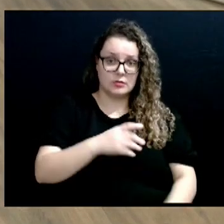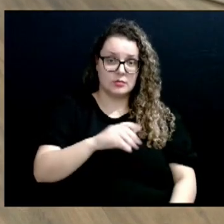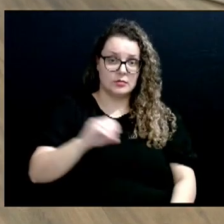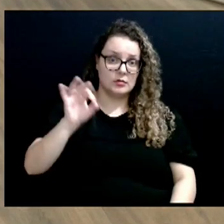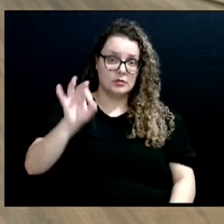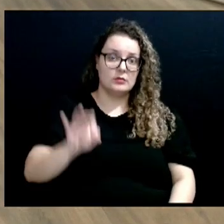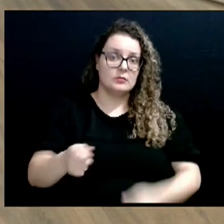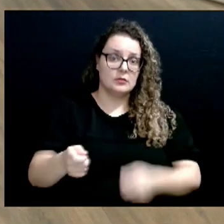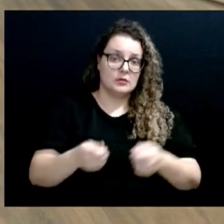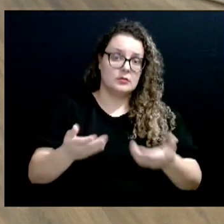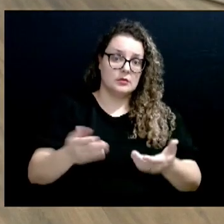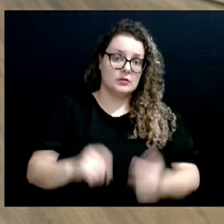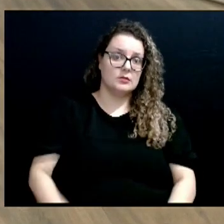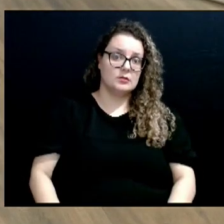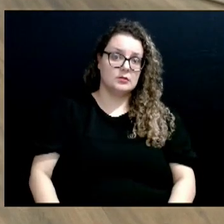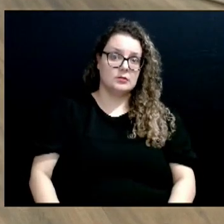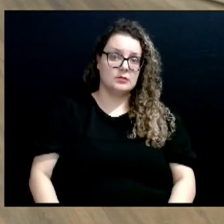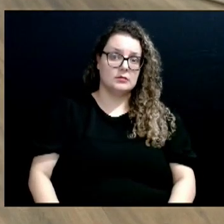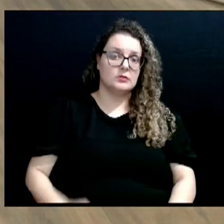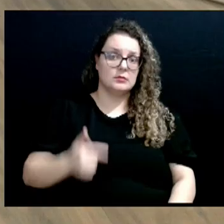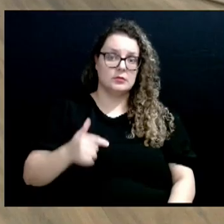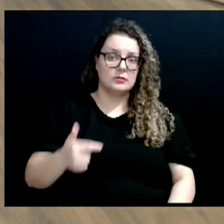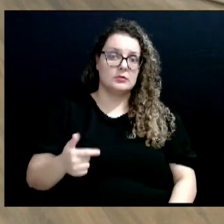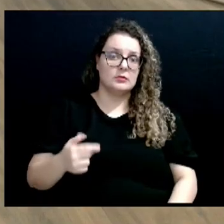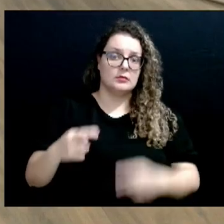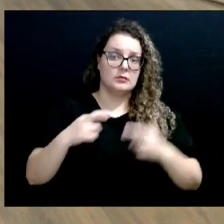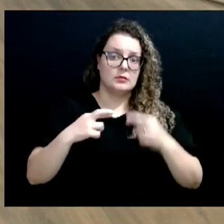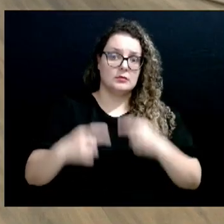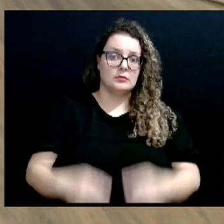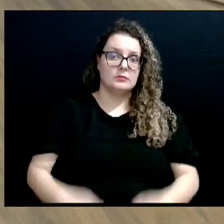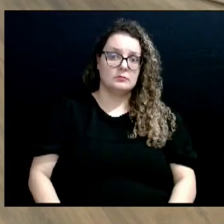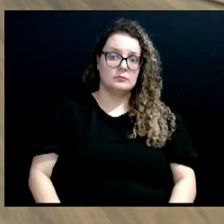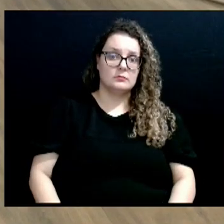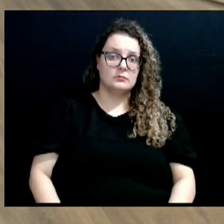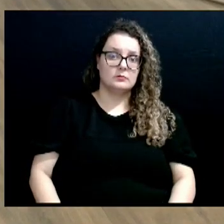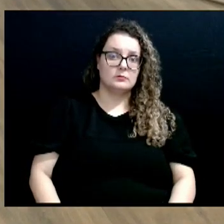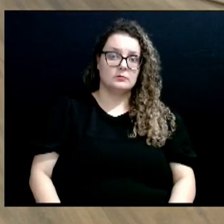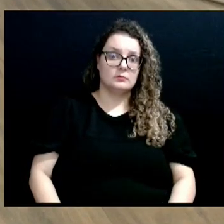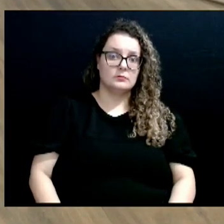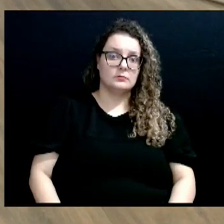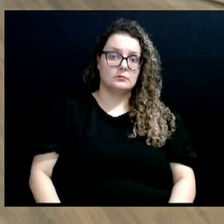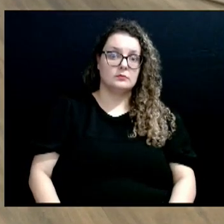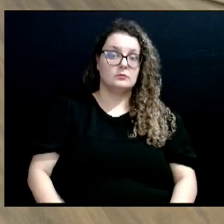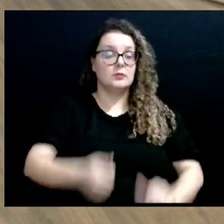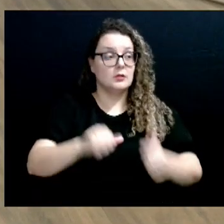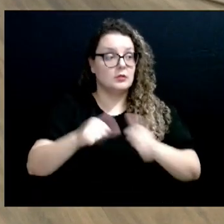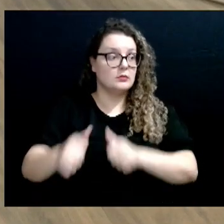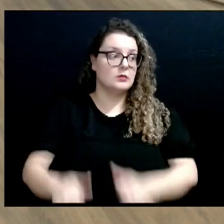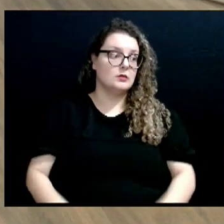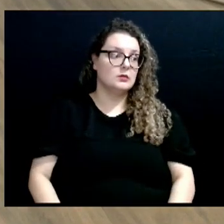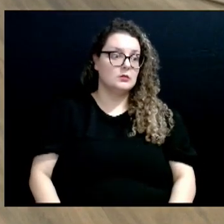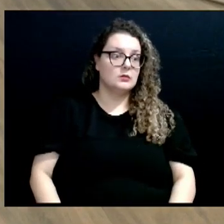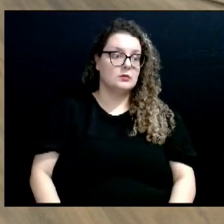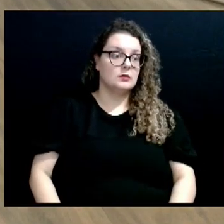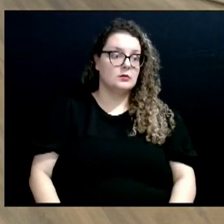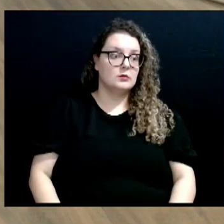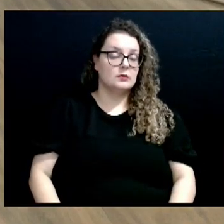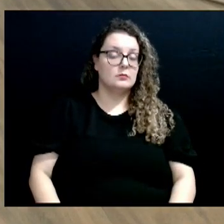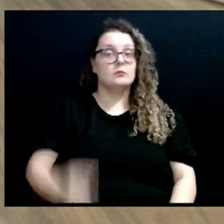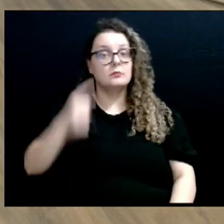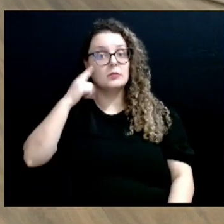então não vai ter também uma fiscalização para avaliar, por exemplo, pensando em Campinas, se